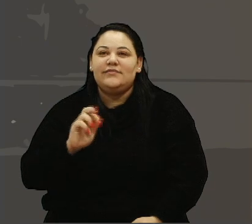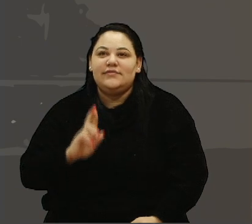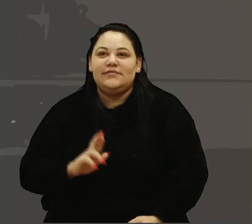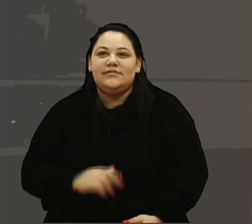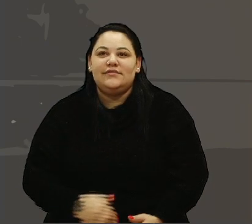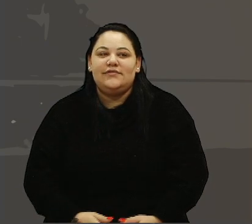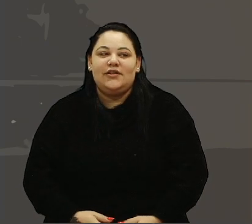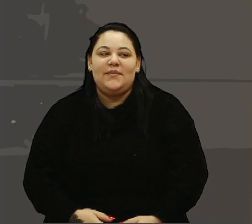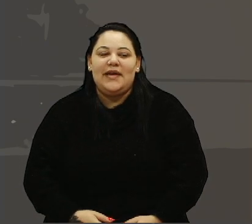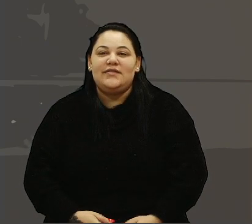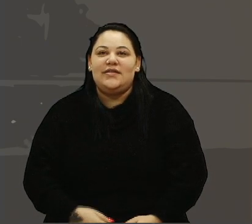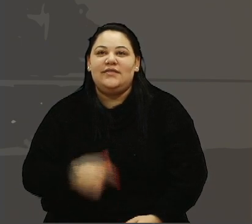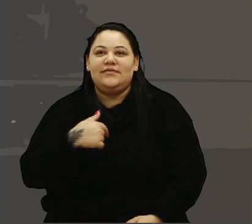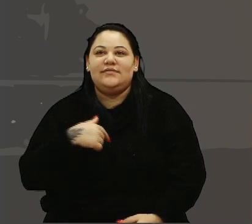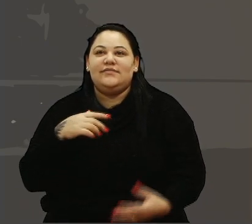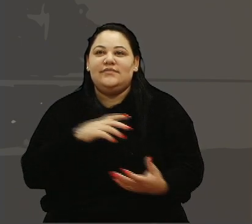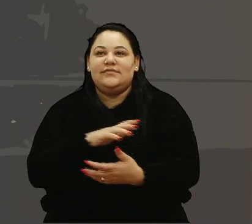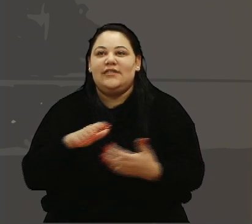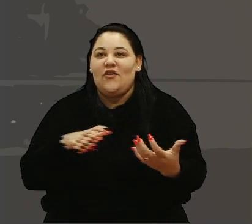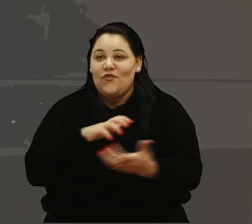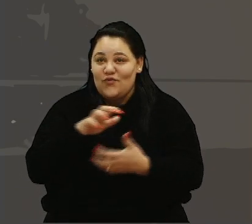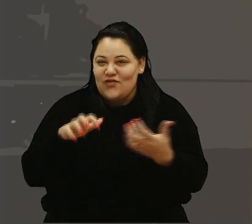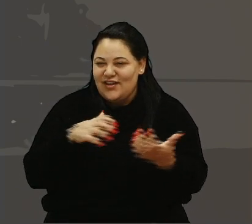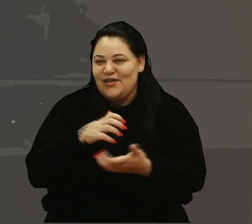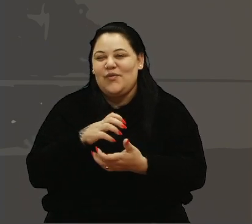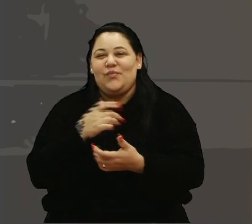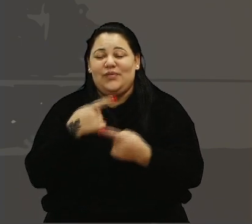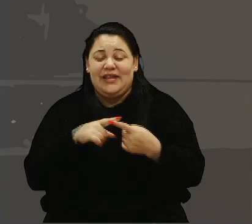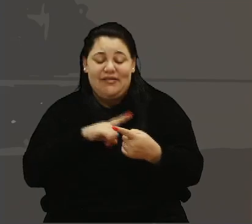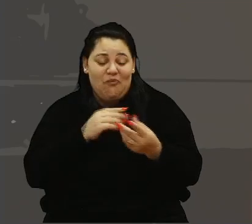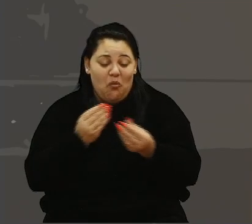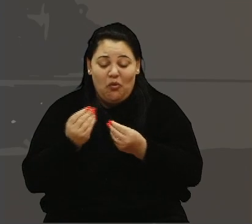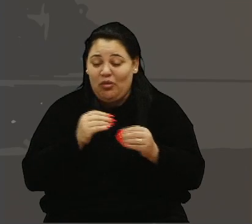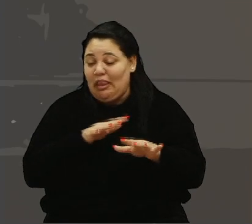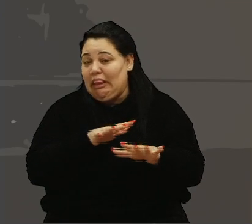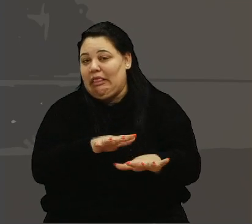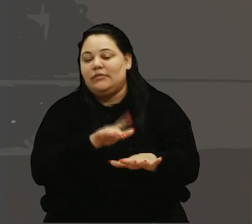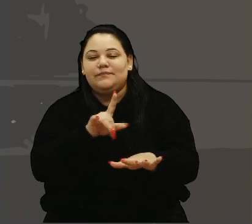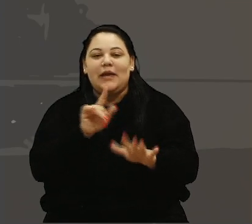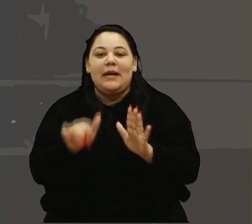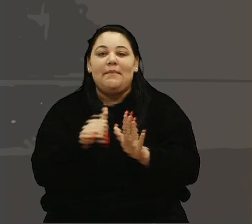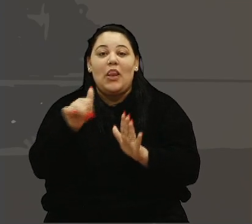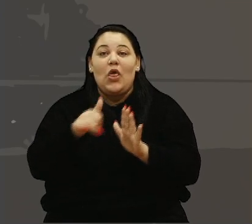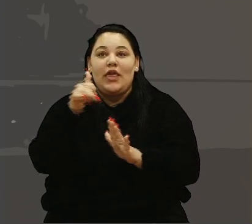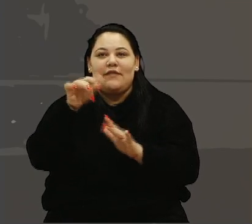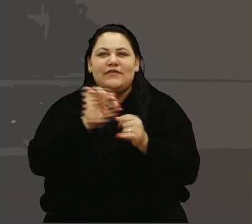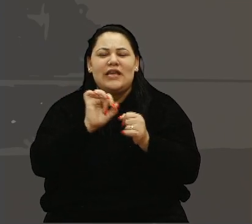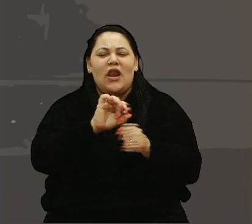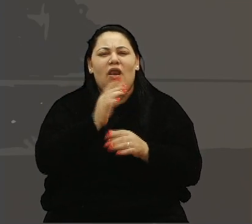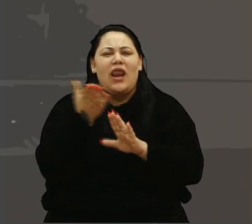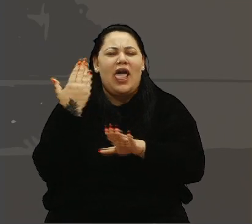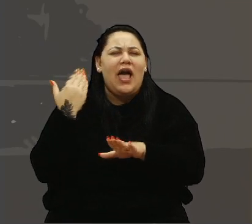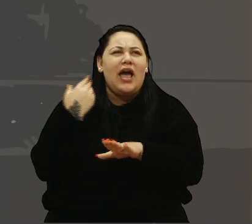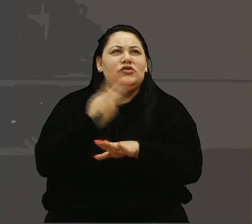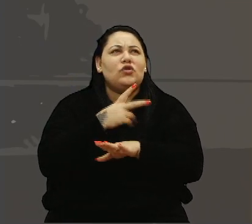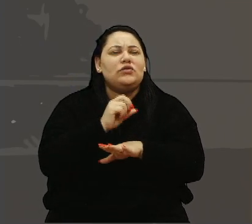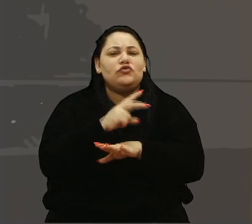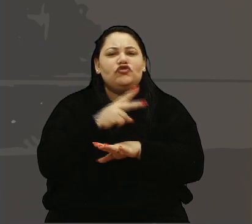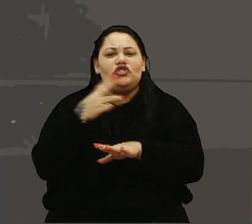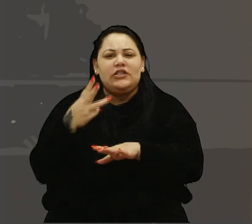grande transtorno, porque com as melhorias que foram feitas em 2023